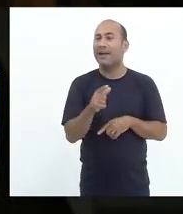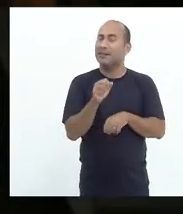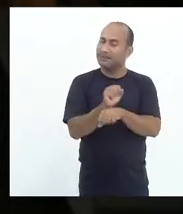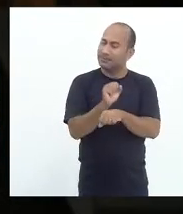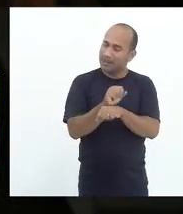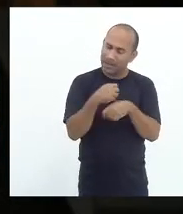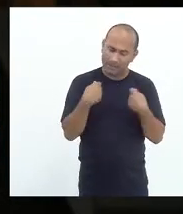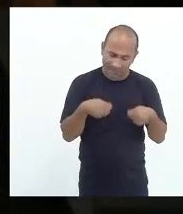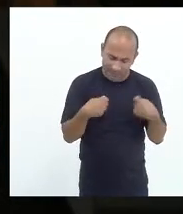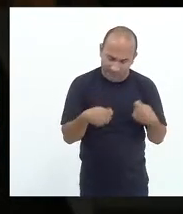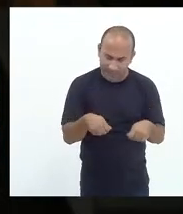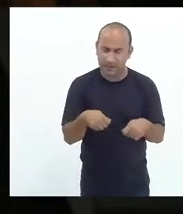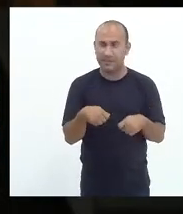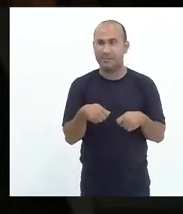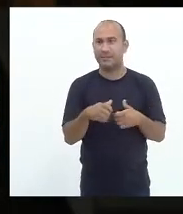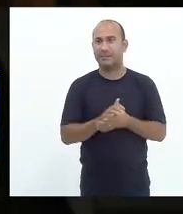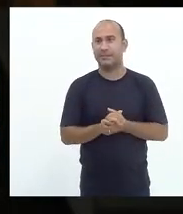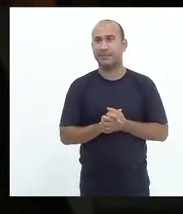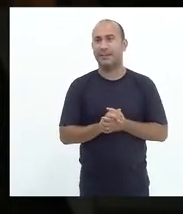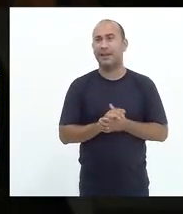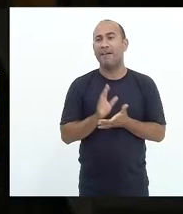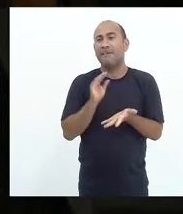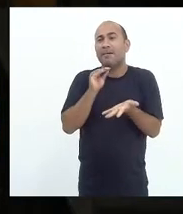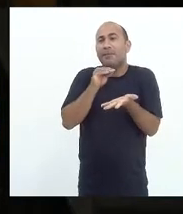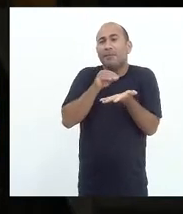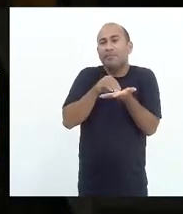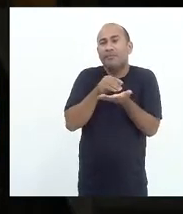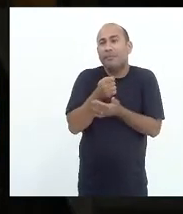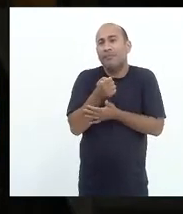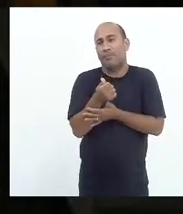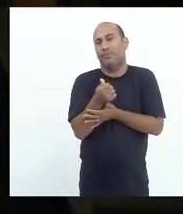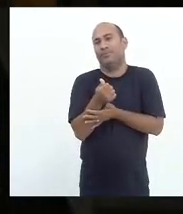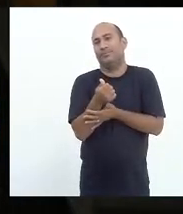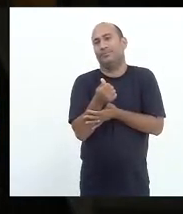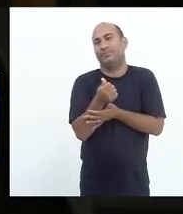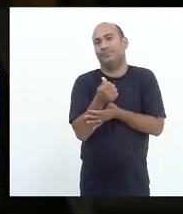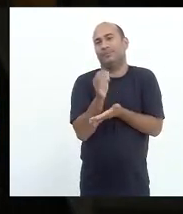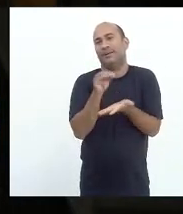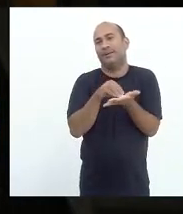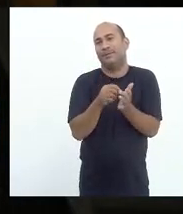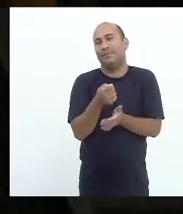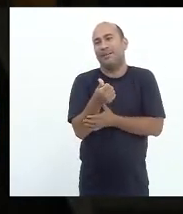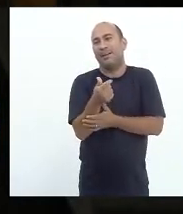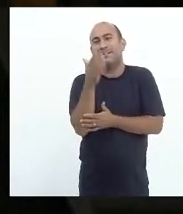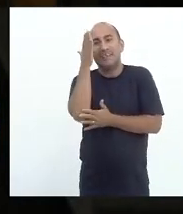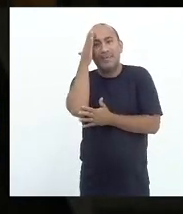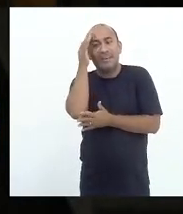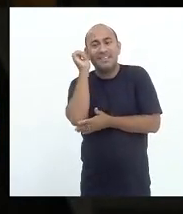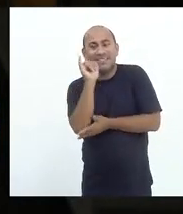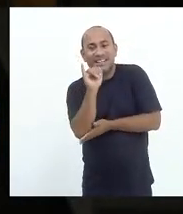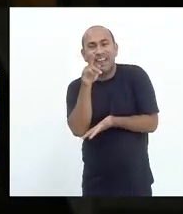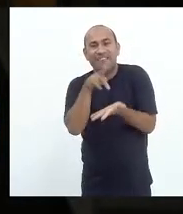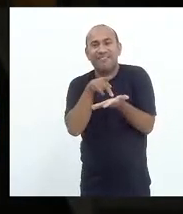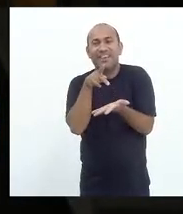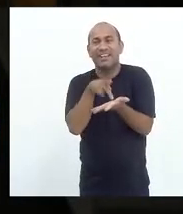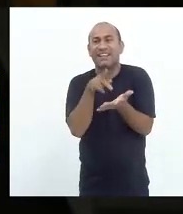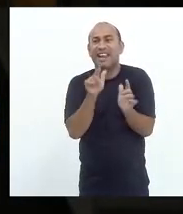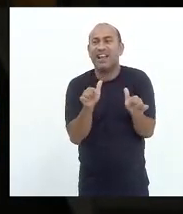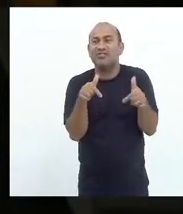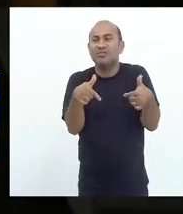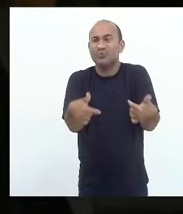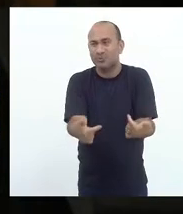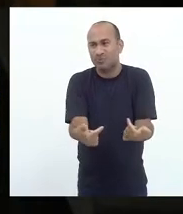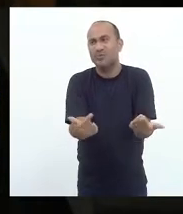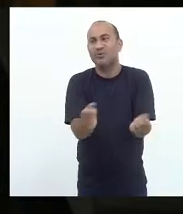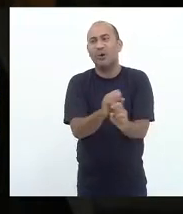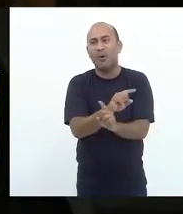um pouco mais. Falta até um pouco tempo para a gente saber se isso é um verdadeiro retrocesso do Covid